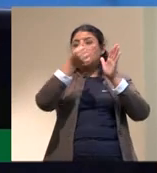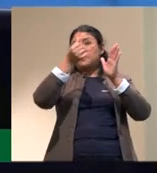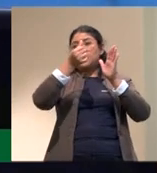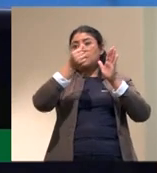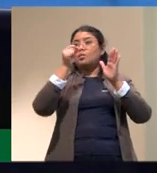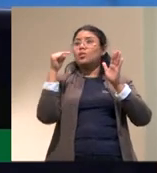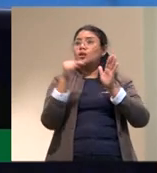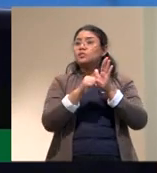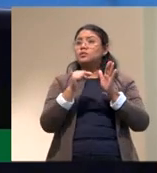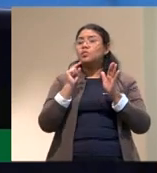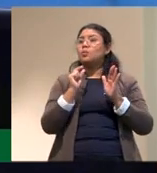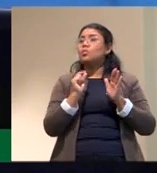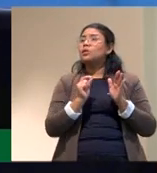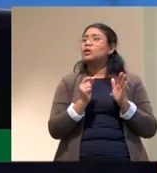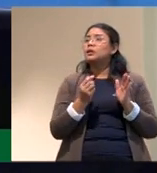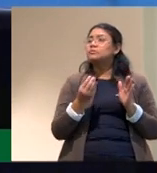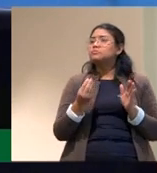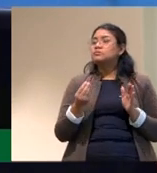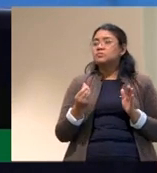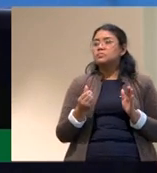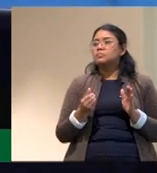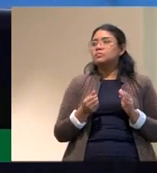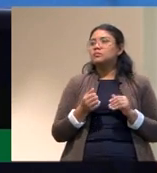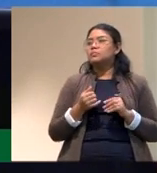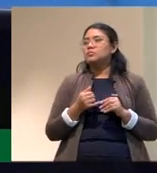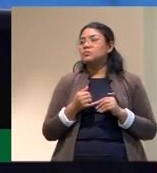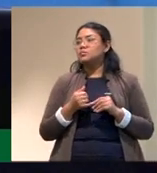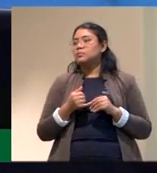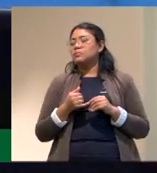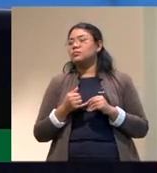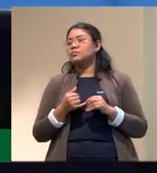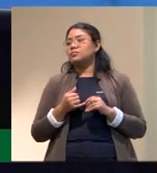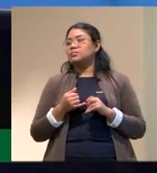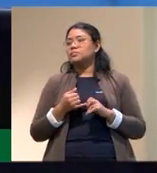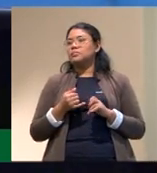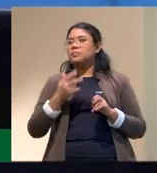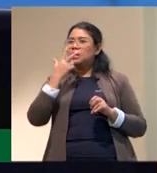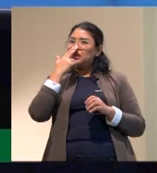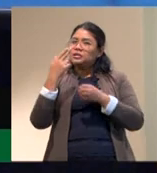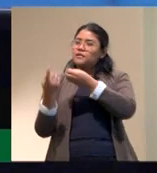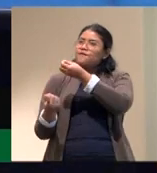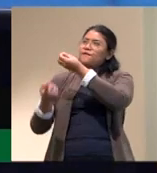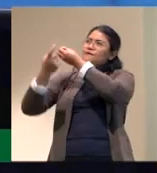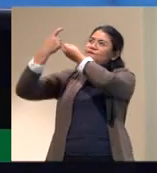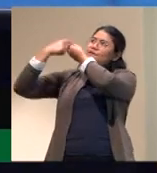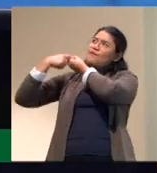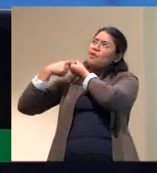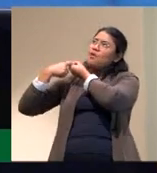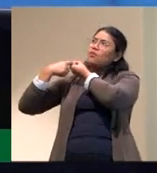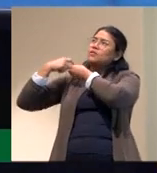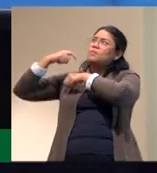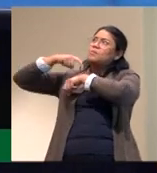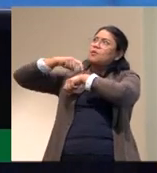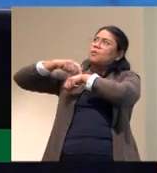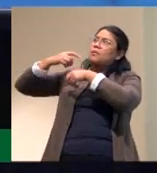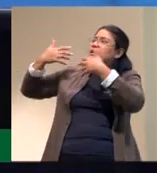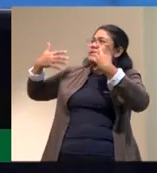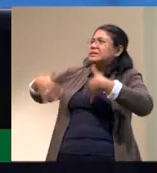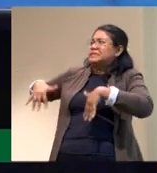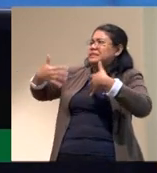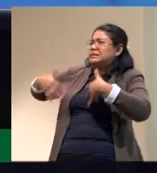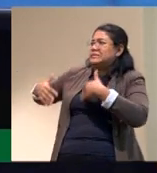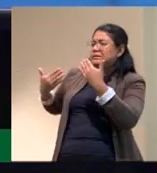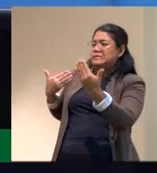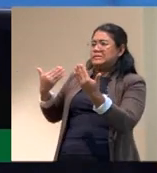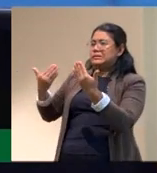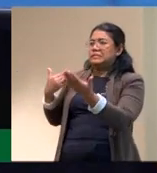era como se fosse assim um déjà vu, sabe? Daquele momento de quando eu entrei